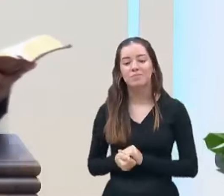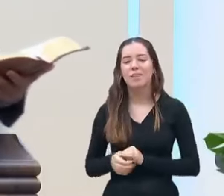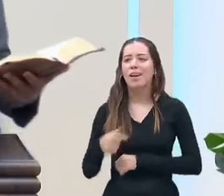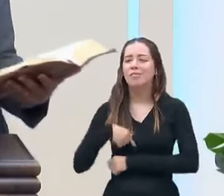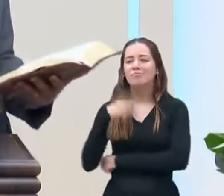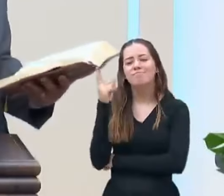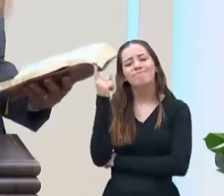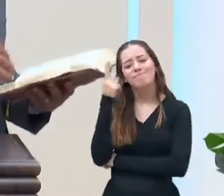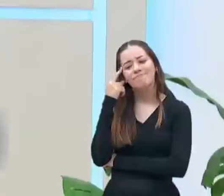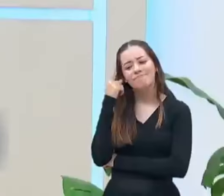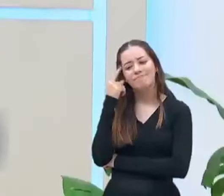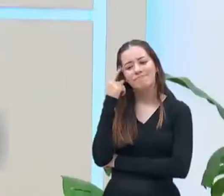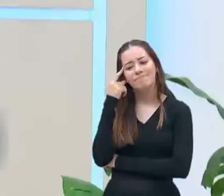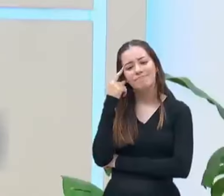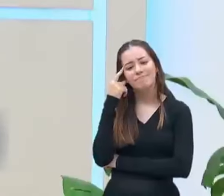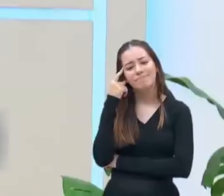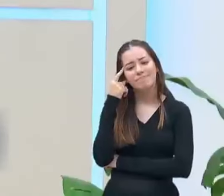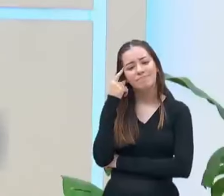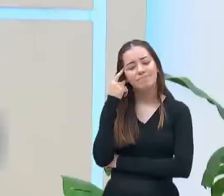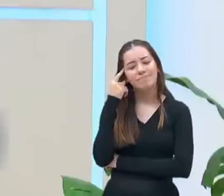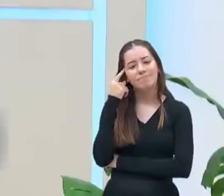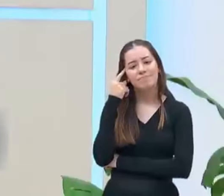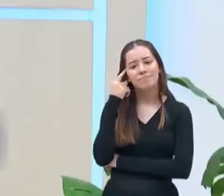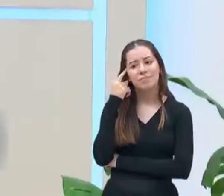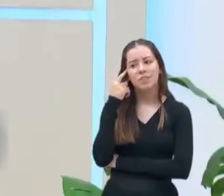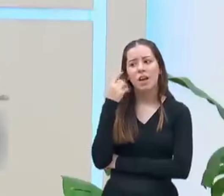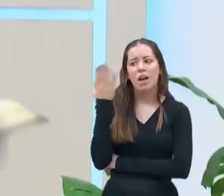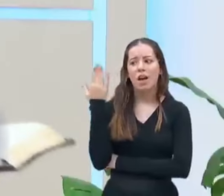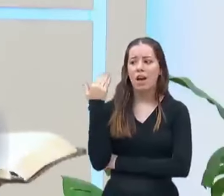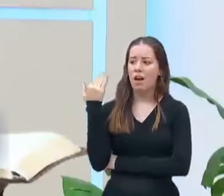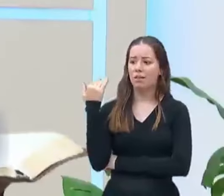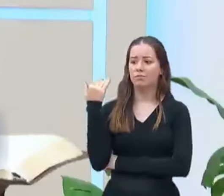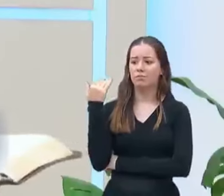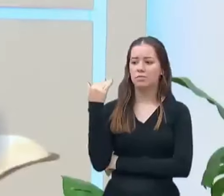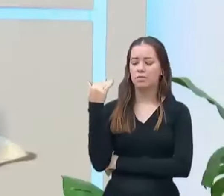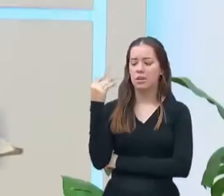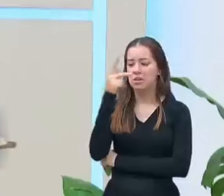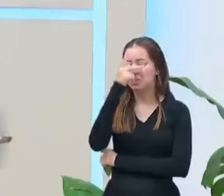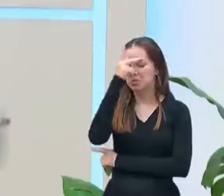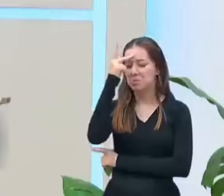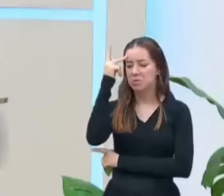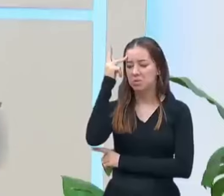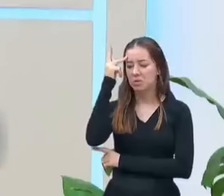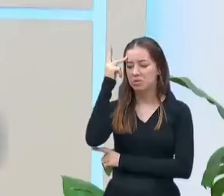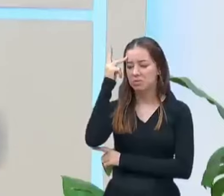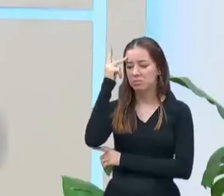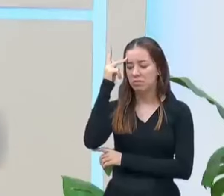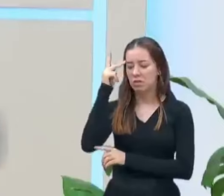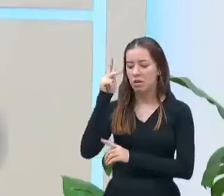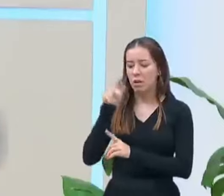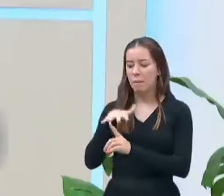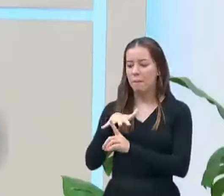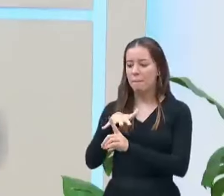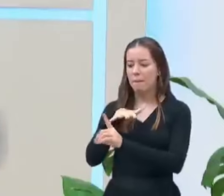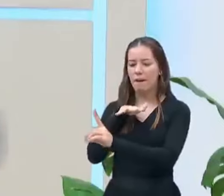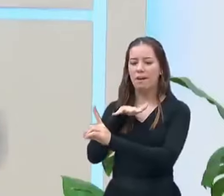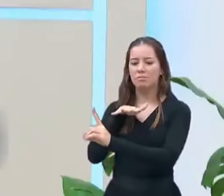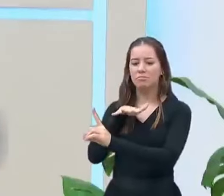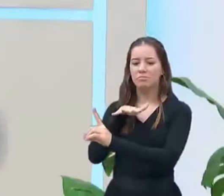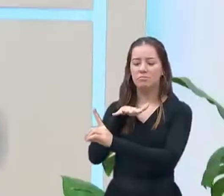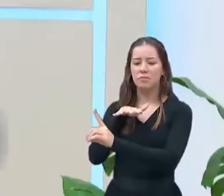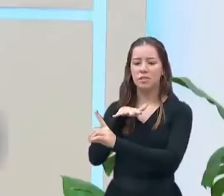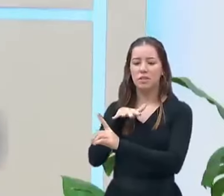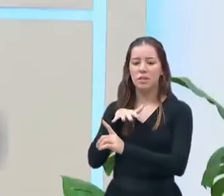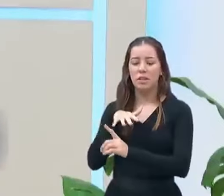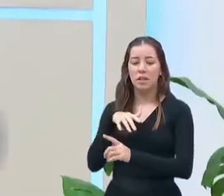imaginou? Ninguém poderia se aproximar do leproso. Se uma pessoa tocasse no leproso,